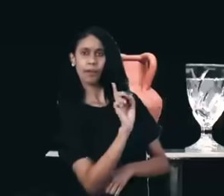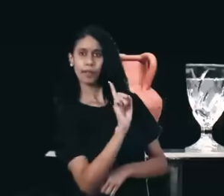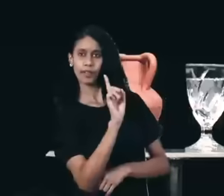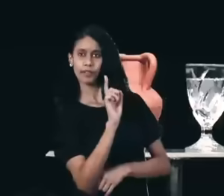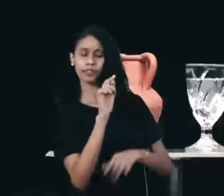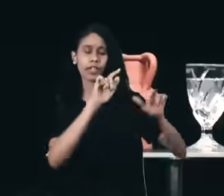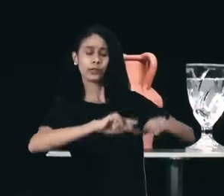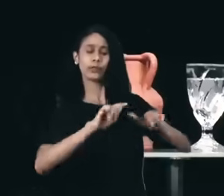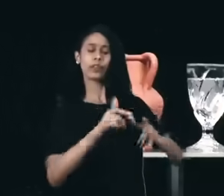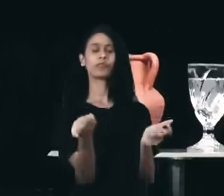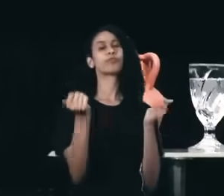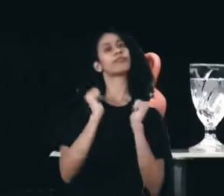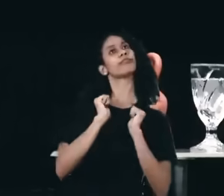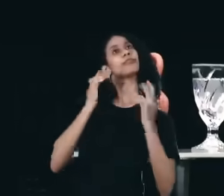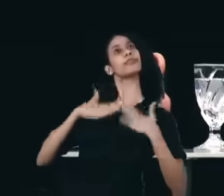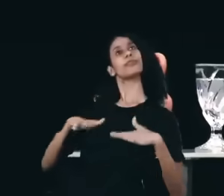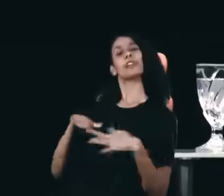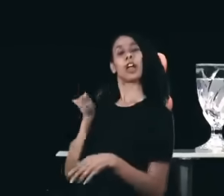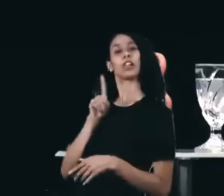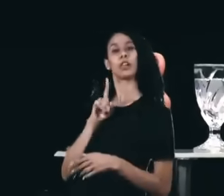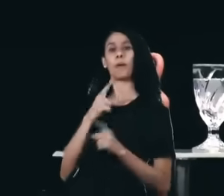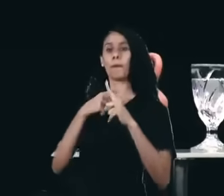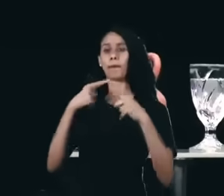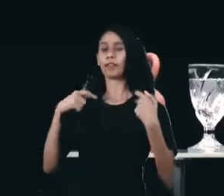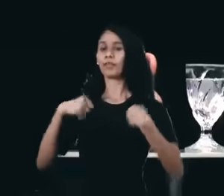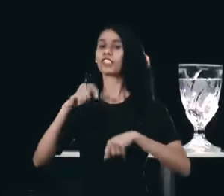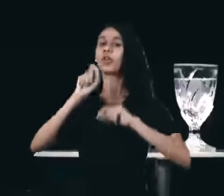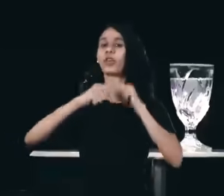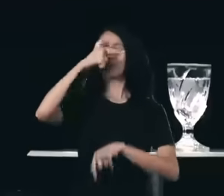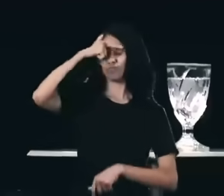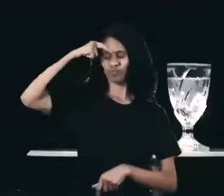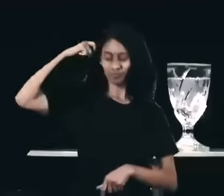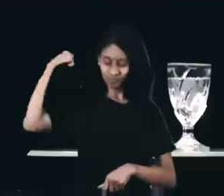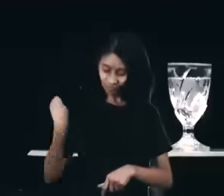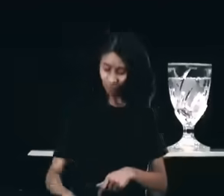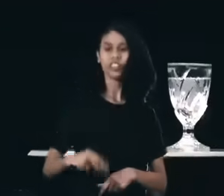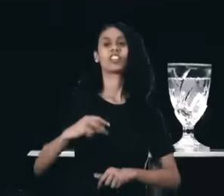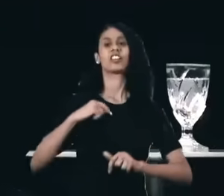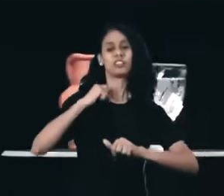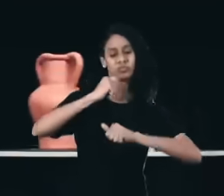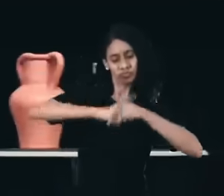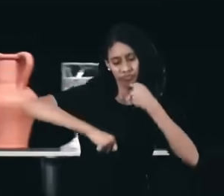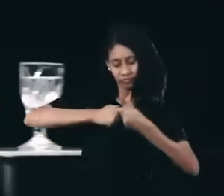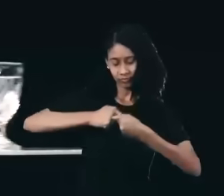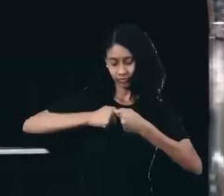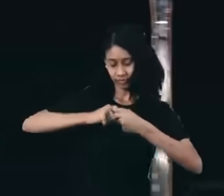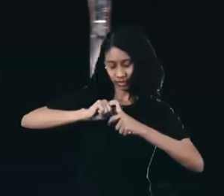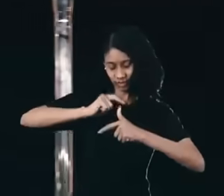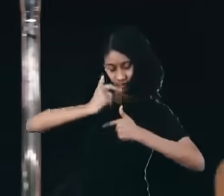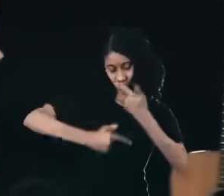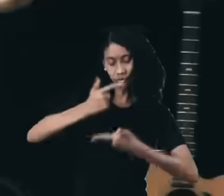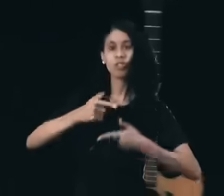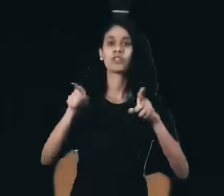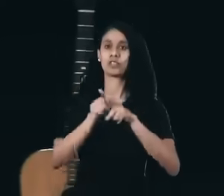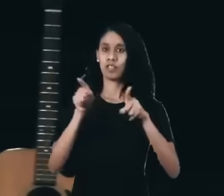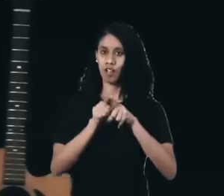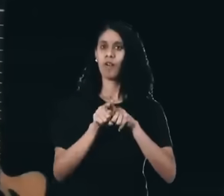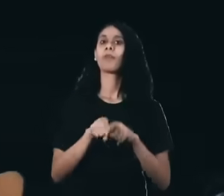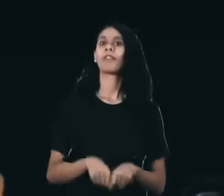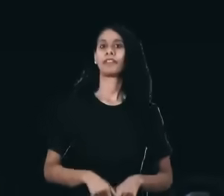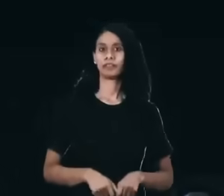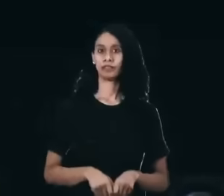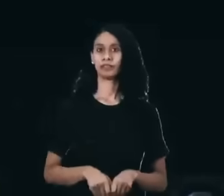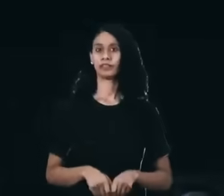gente. Promessa nasce aqui, ó, com esforço também e com atitude. Rebeca estava lá: vamos pegar água, vamos